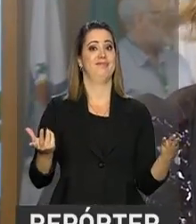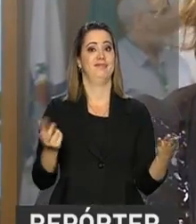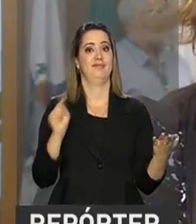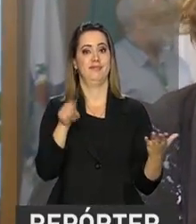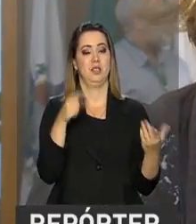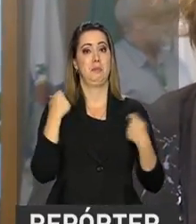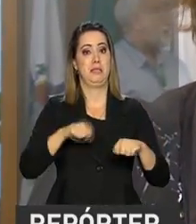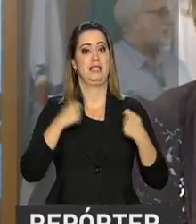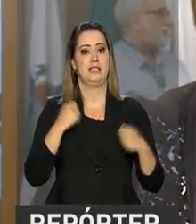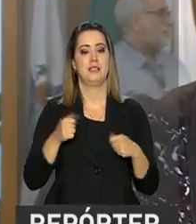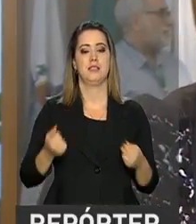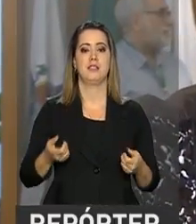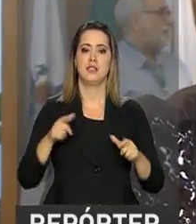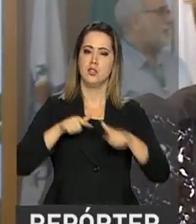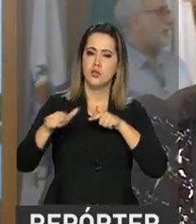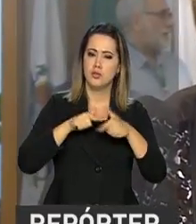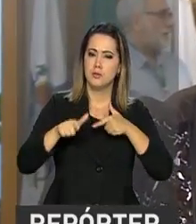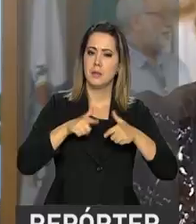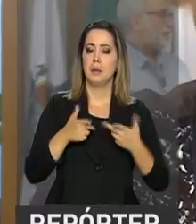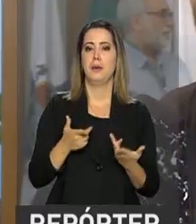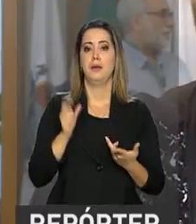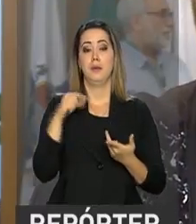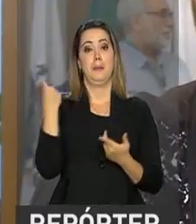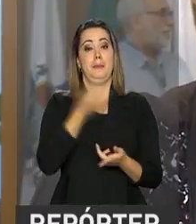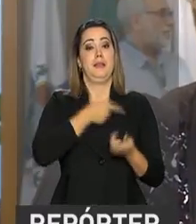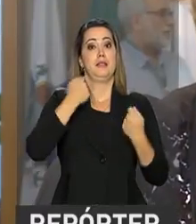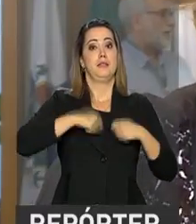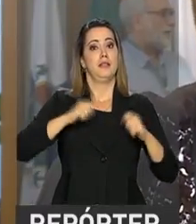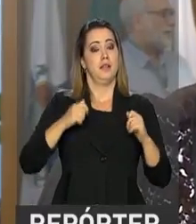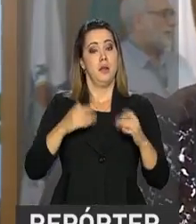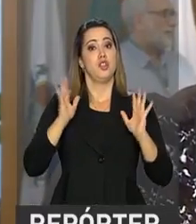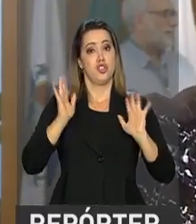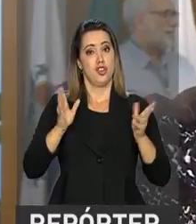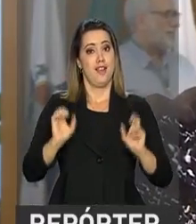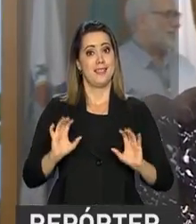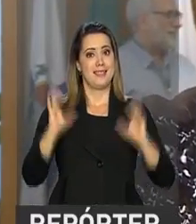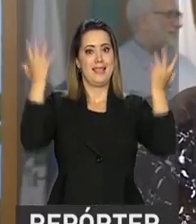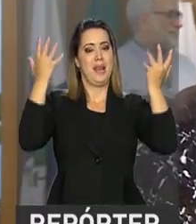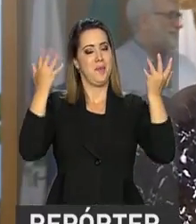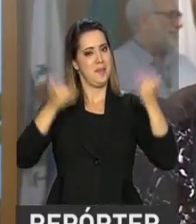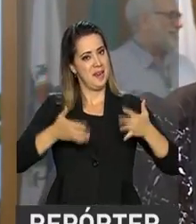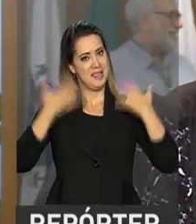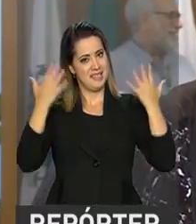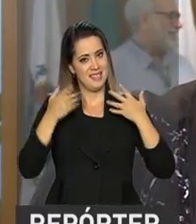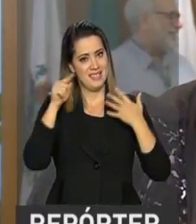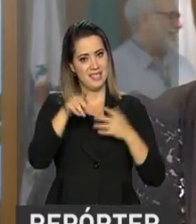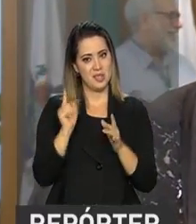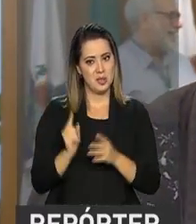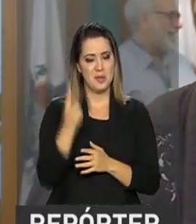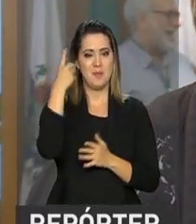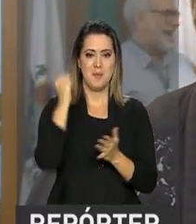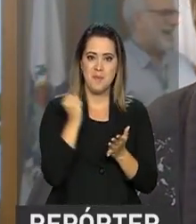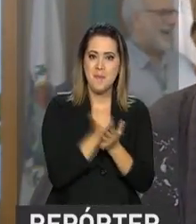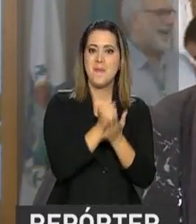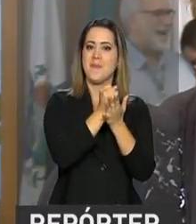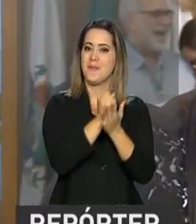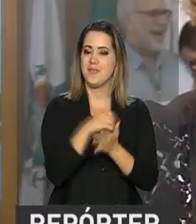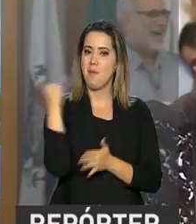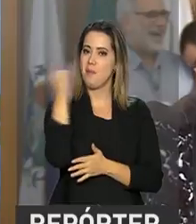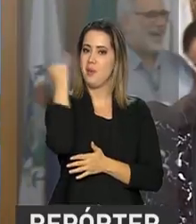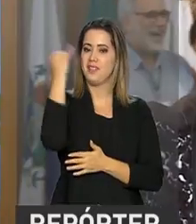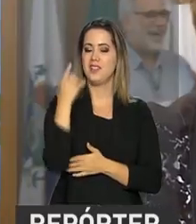que vai demandar ainda muito trabalho, mas nós temos que celebrar esse primeiro marco, né? E aí é por isso que nós estamos